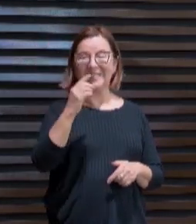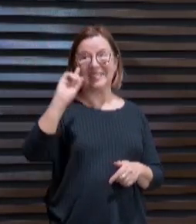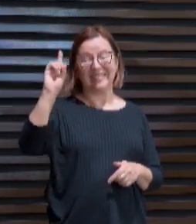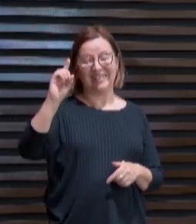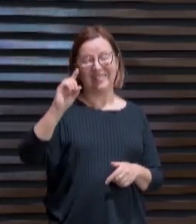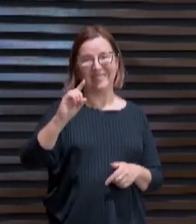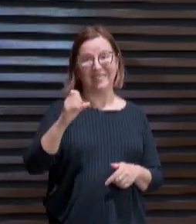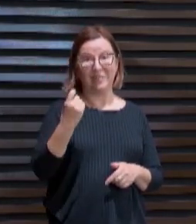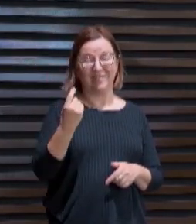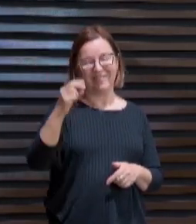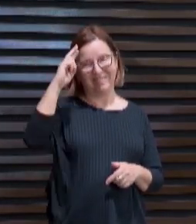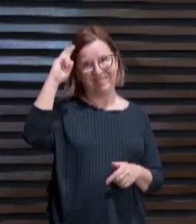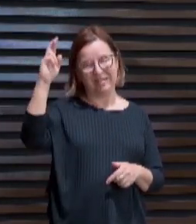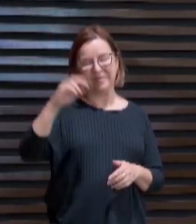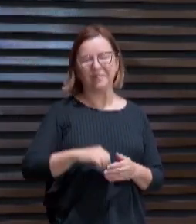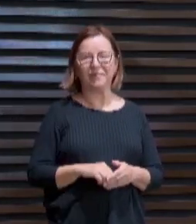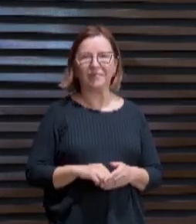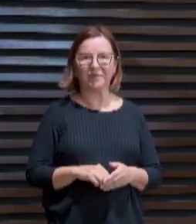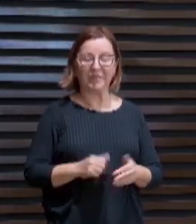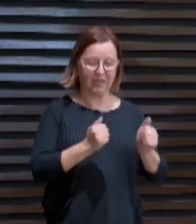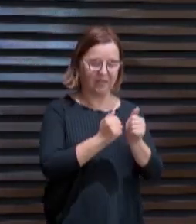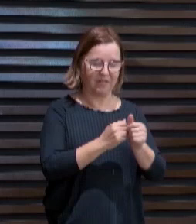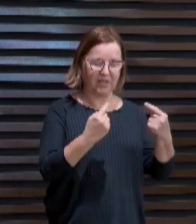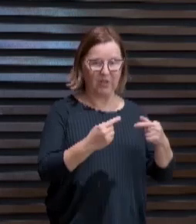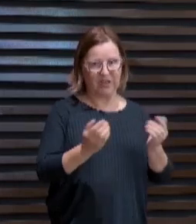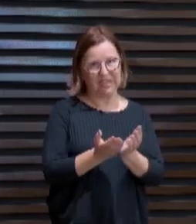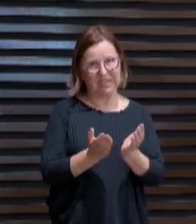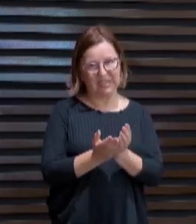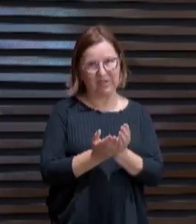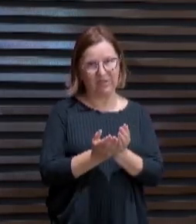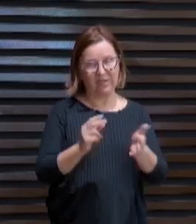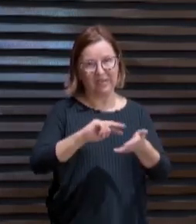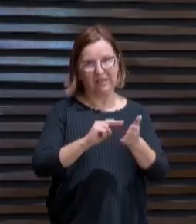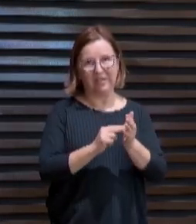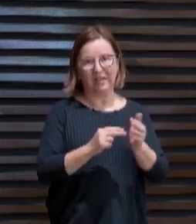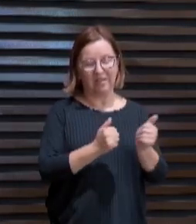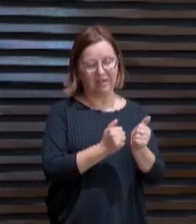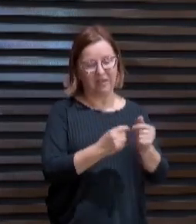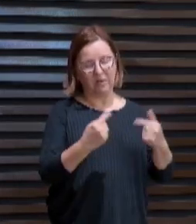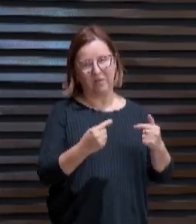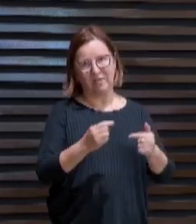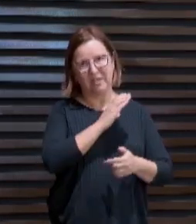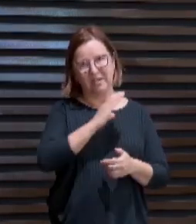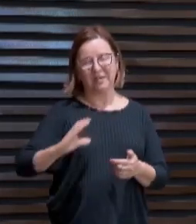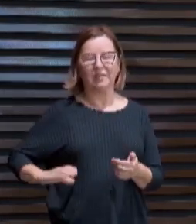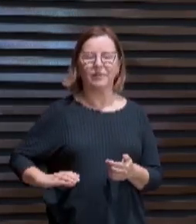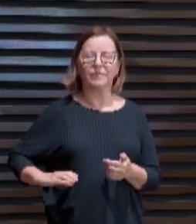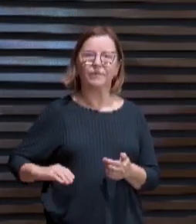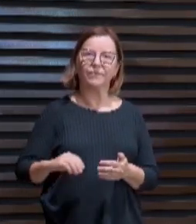Então perseguir a cristãos é perseguir ao próprio Cristo, né? E eles faziam essa